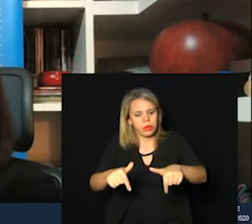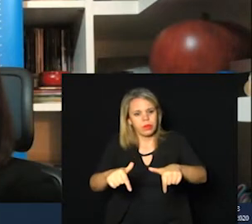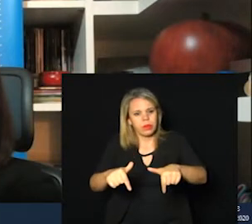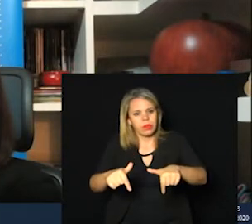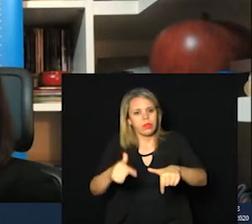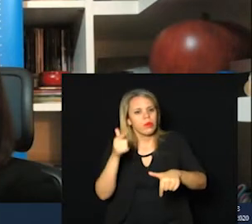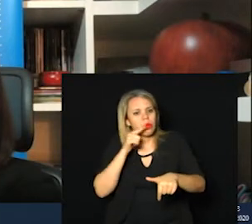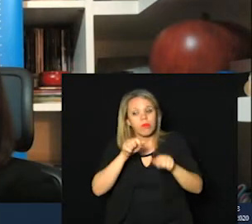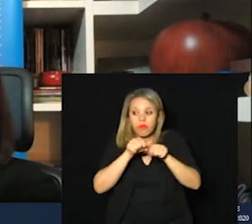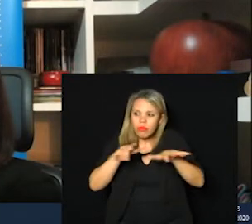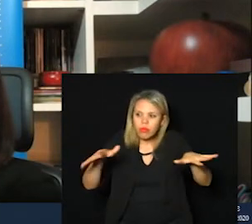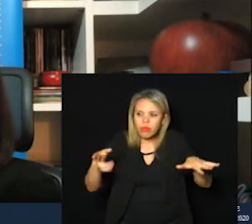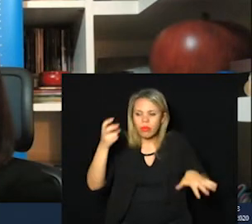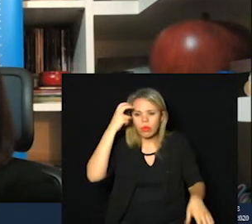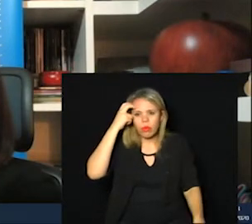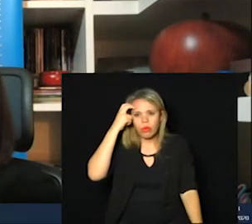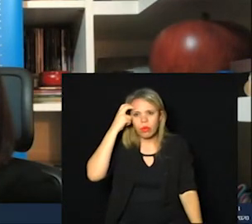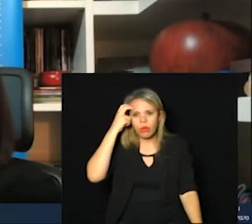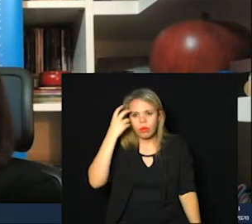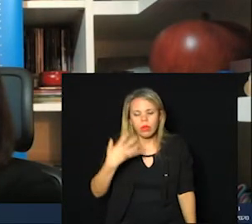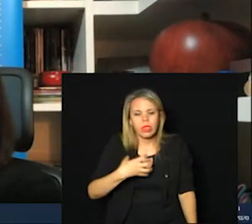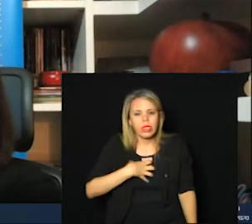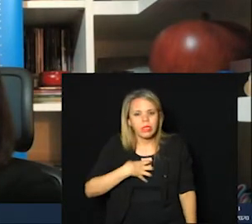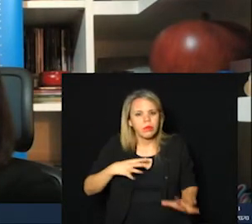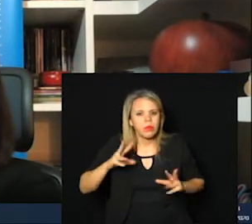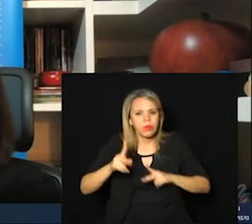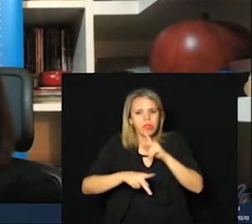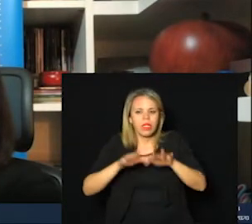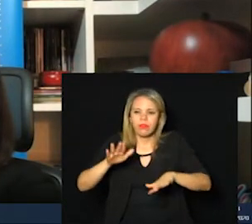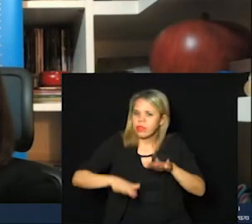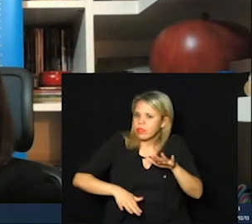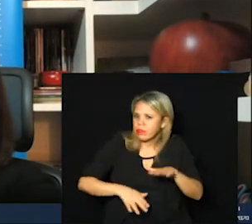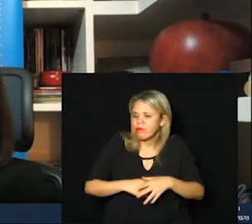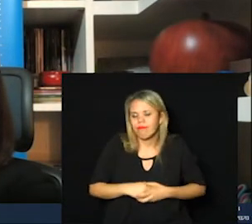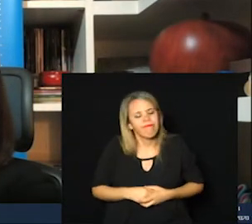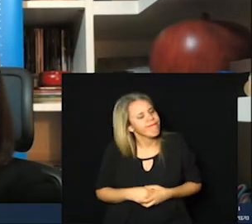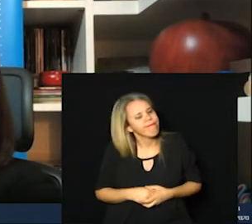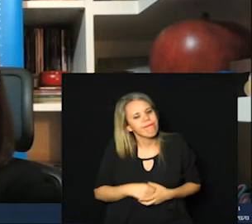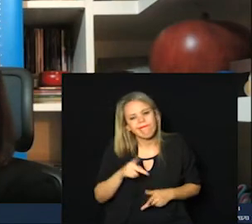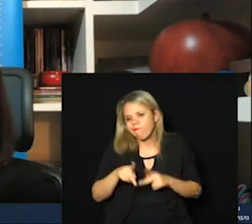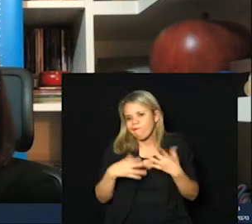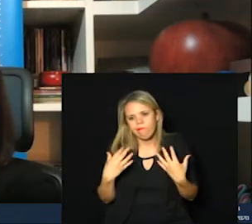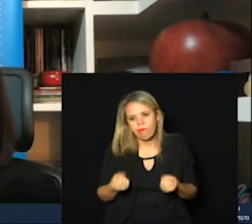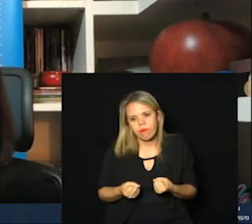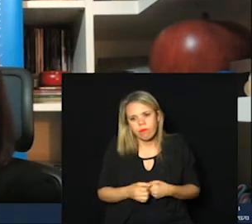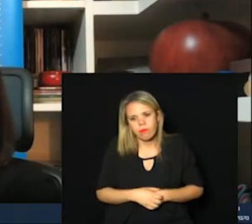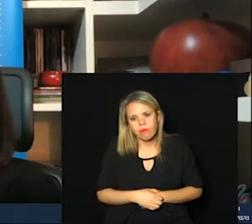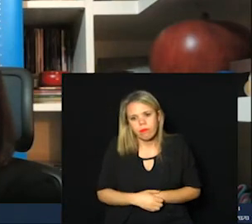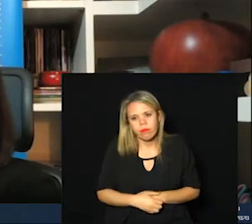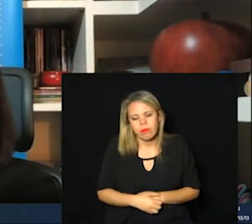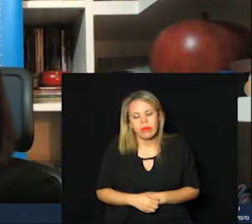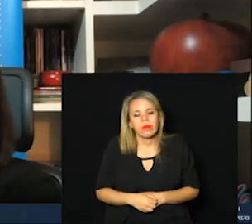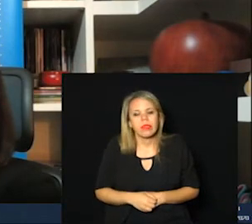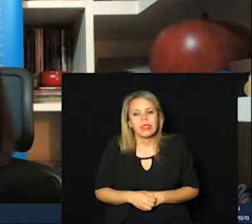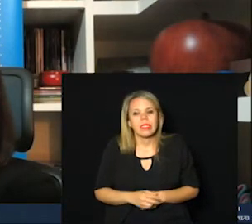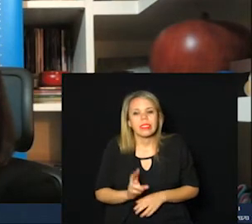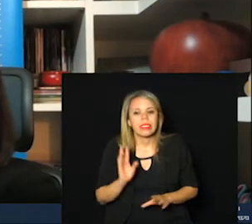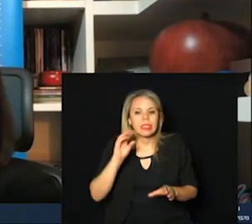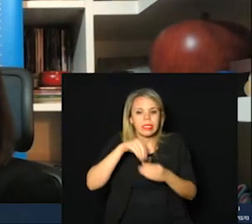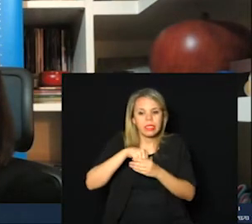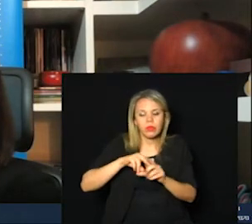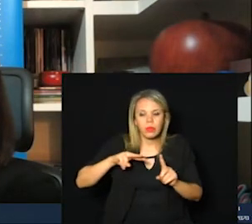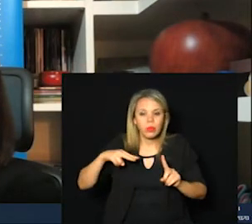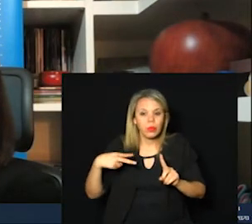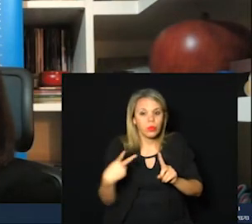essa cultura muito sentida por todos, mas muitas vezes desconsiderada. Dentro dessa perspectiva, essas